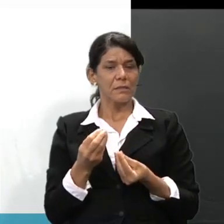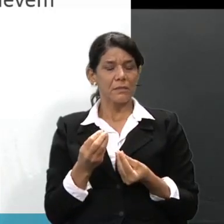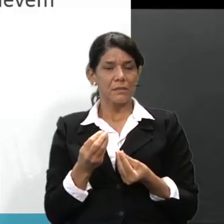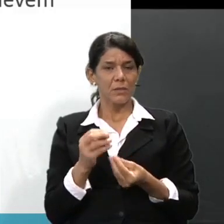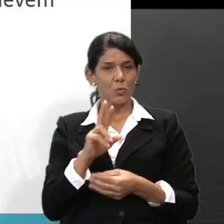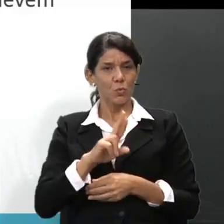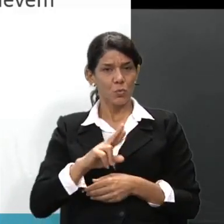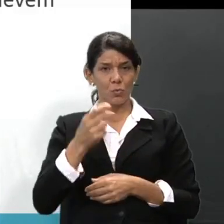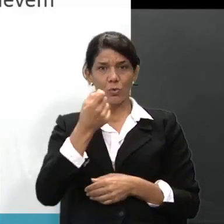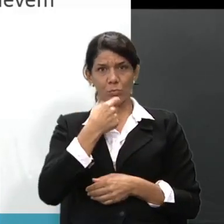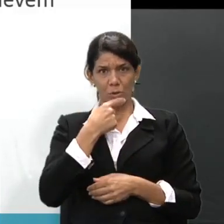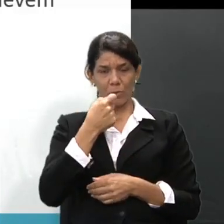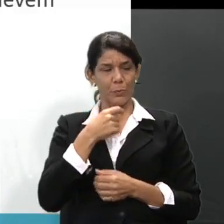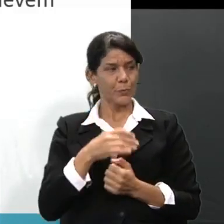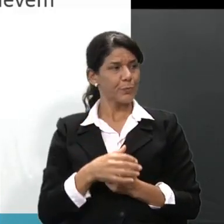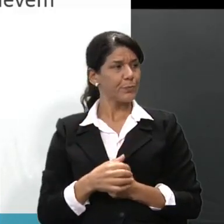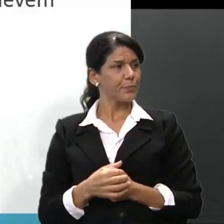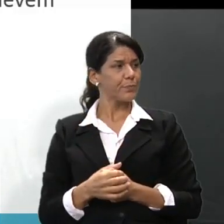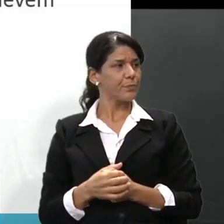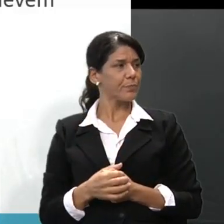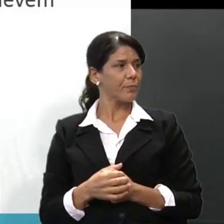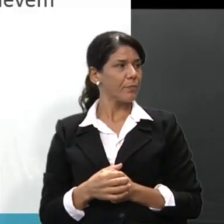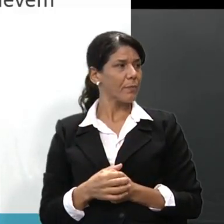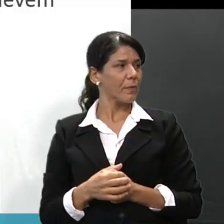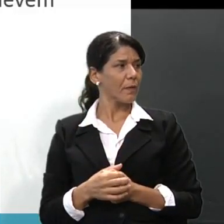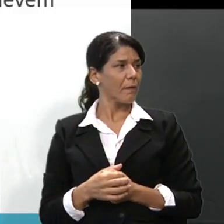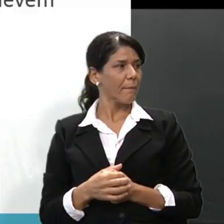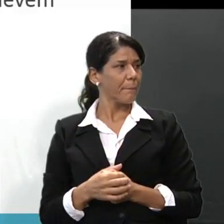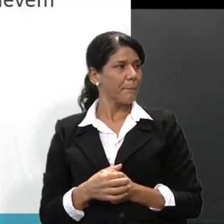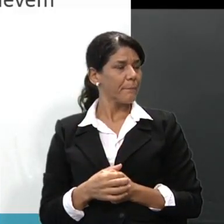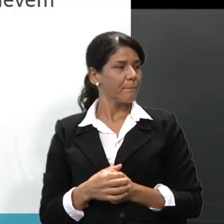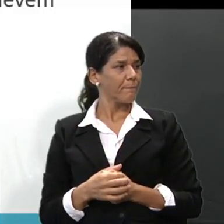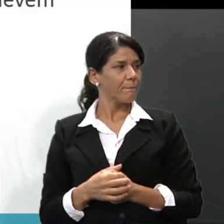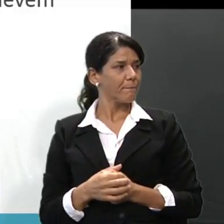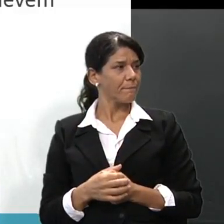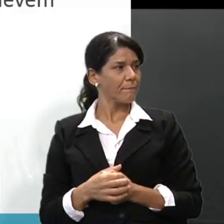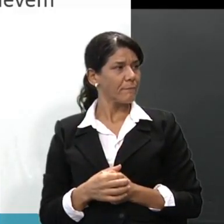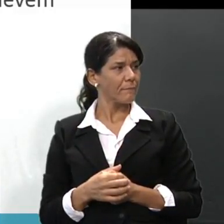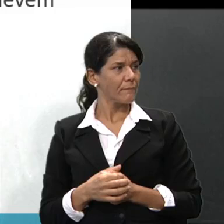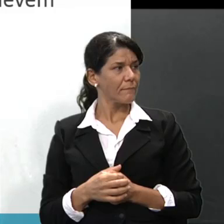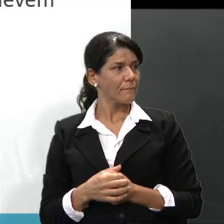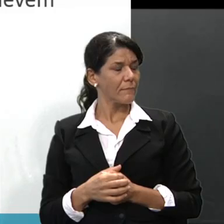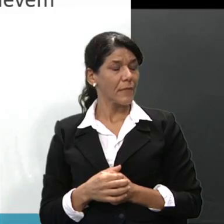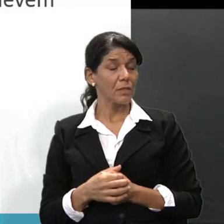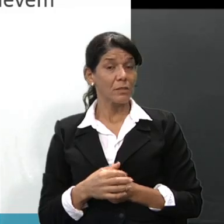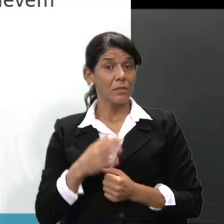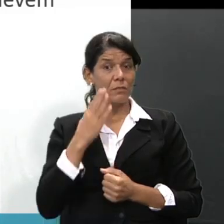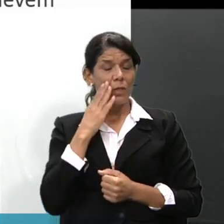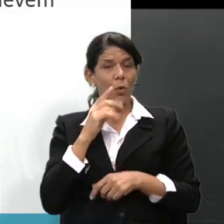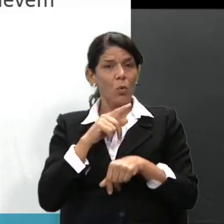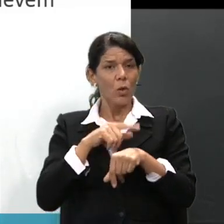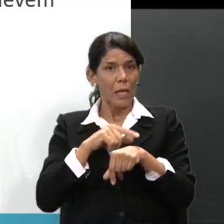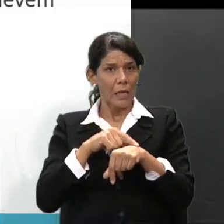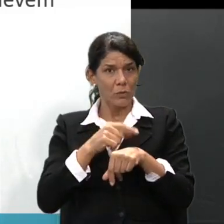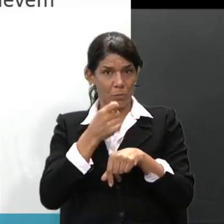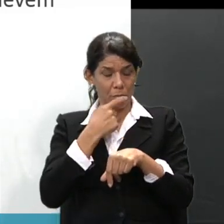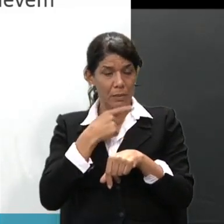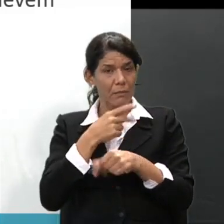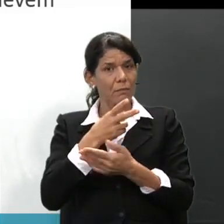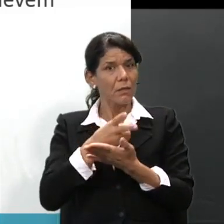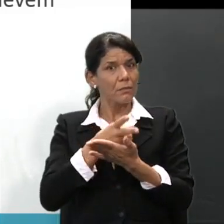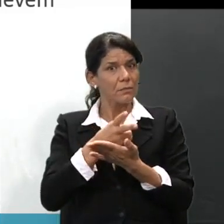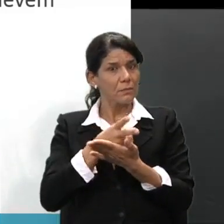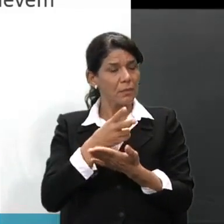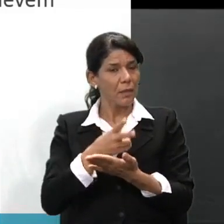dessa aplicação. O aprazamento, ou seja, quando a gente vai checar os horários de administração, a gente tem